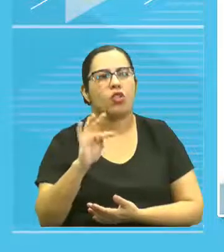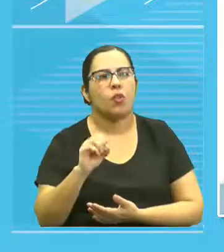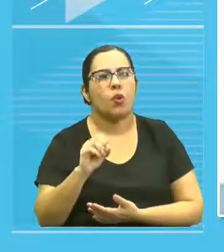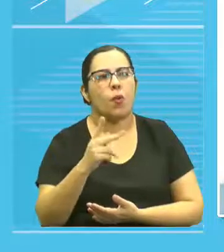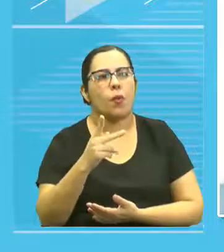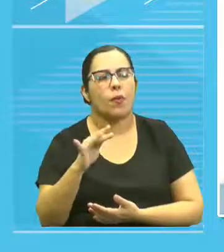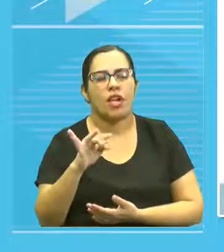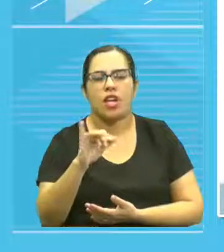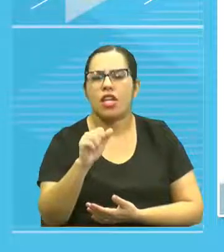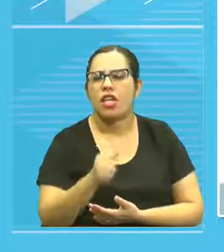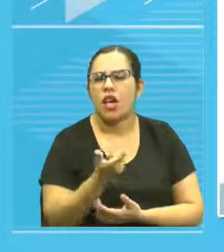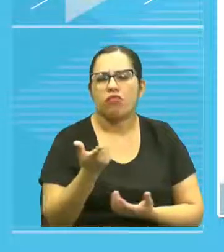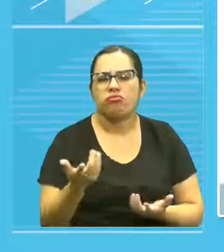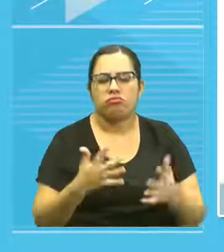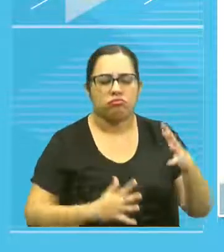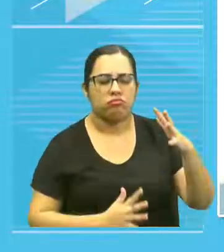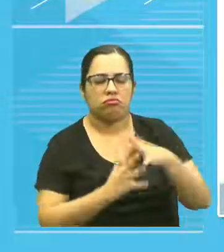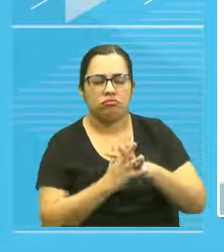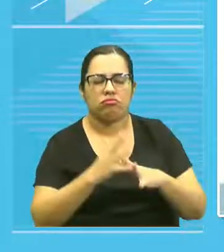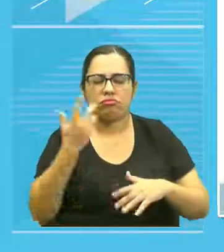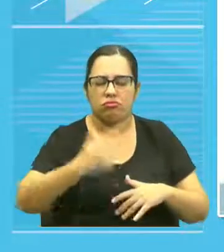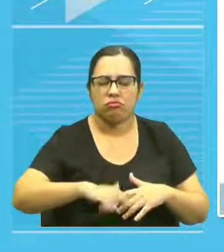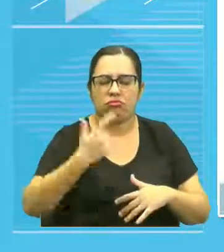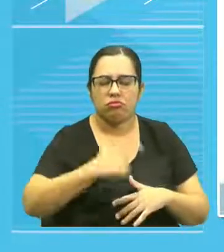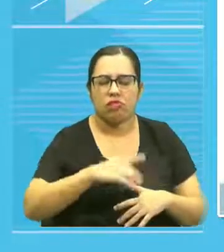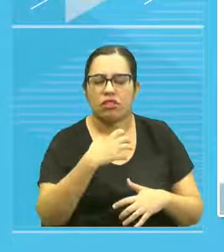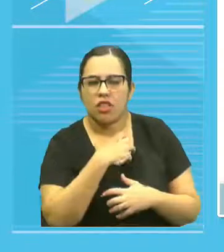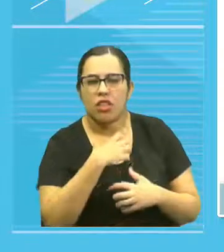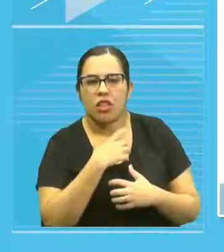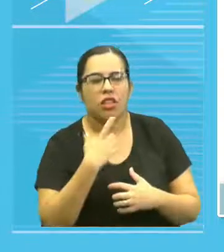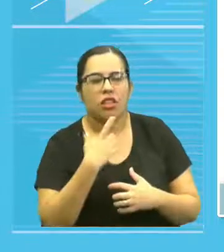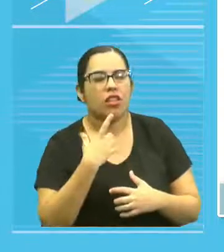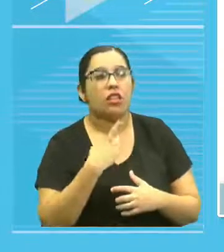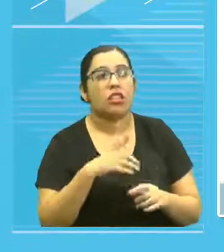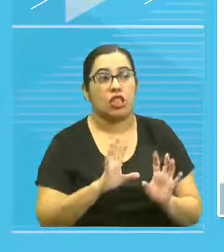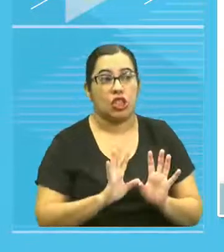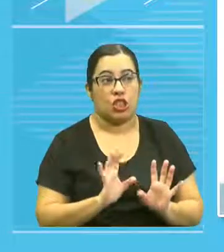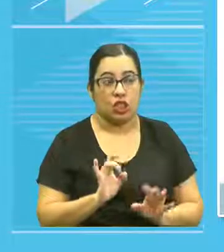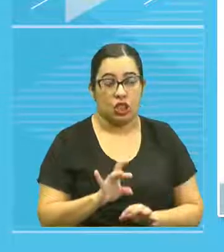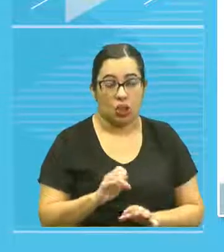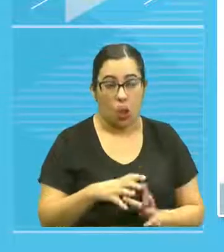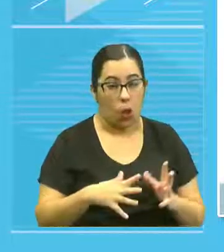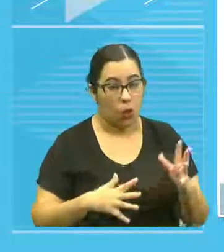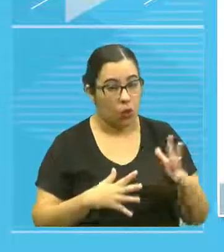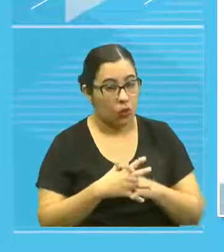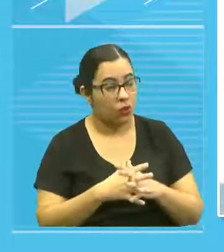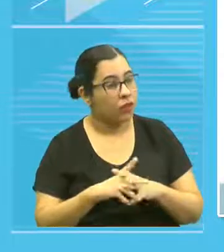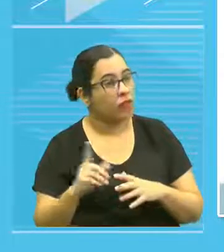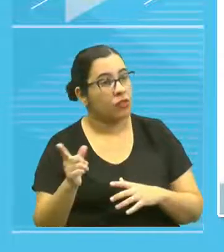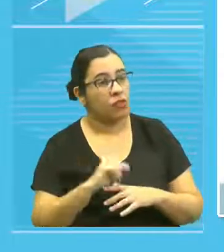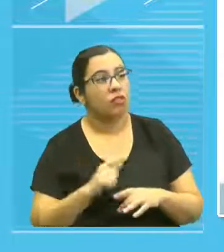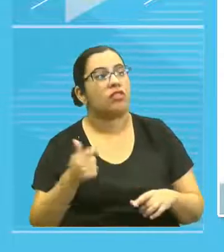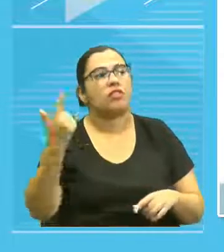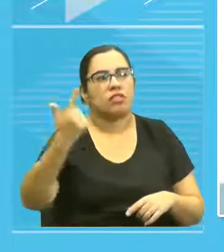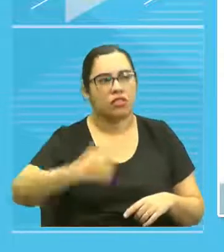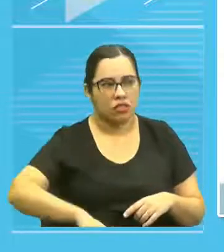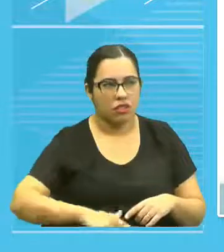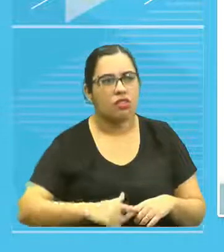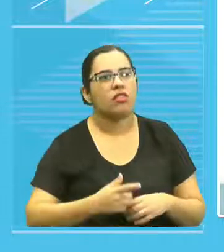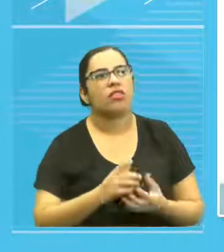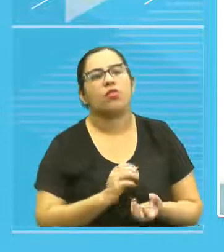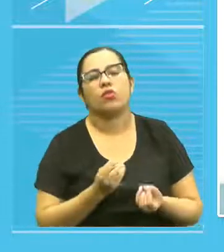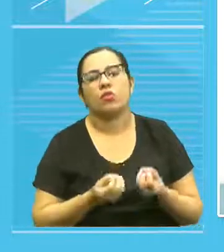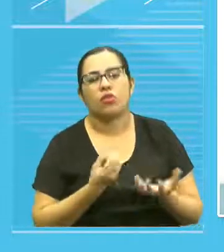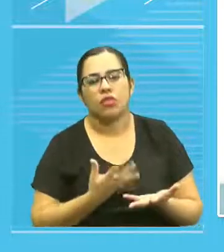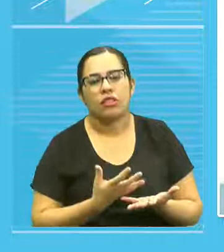o repetição de sons consonantais para criar um efeito sensorial não só consonantais é um recurso que se utiliza da repetição de sons